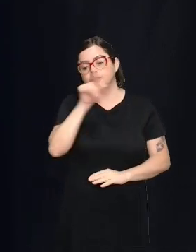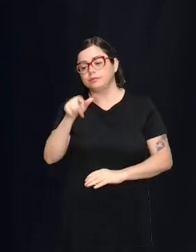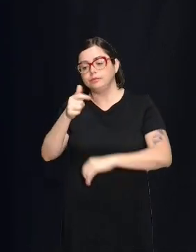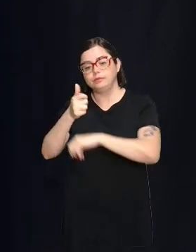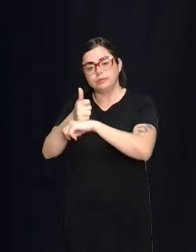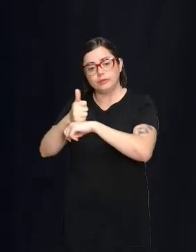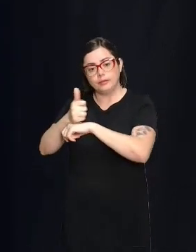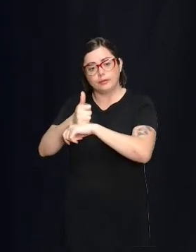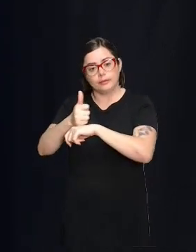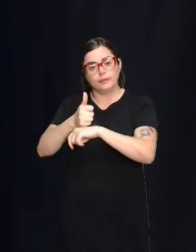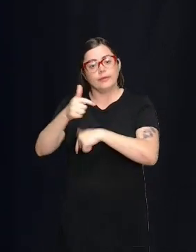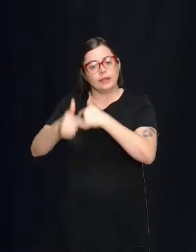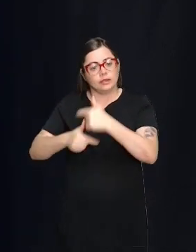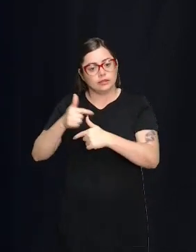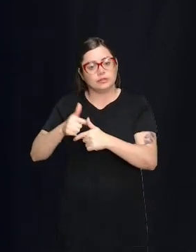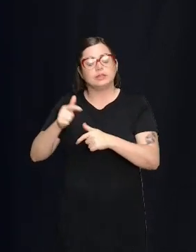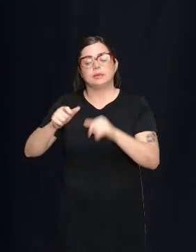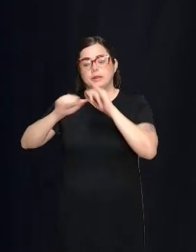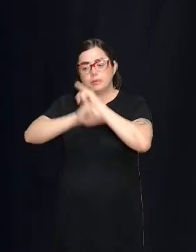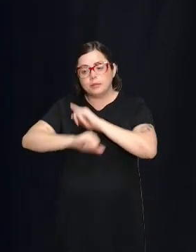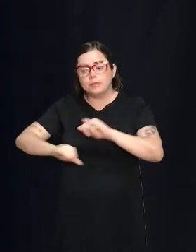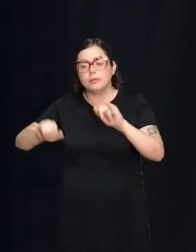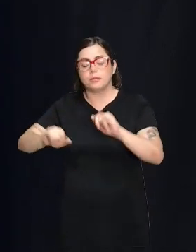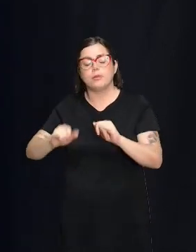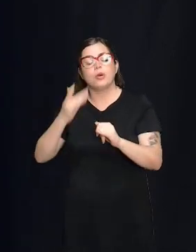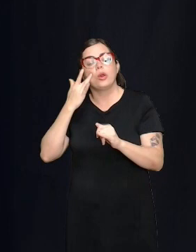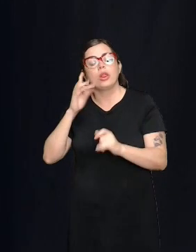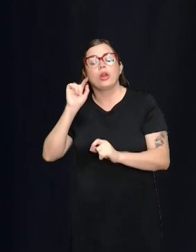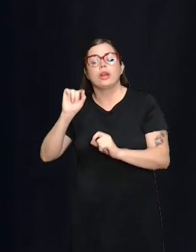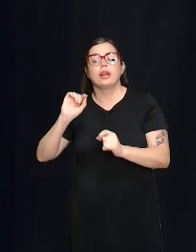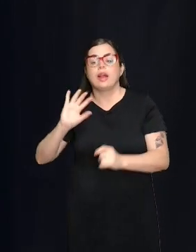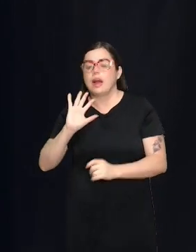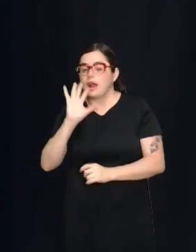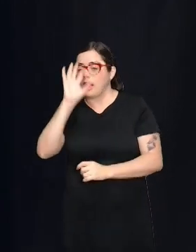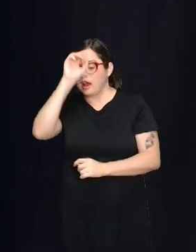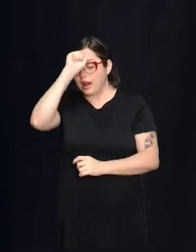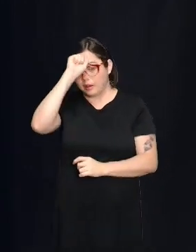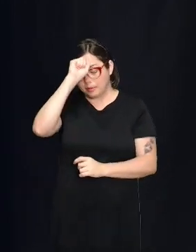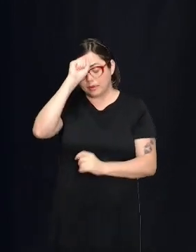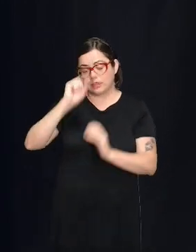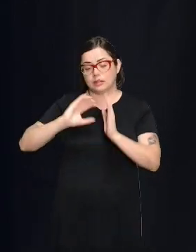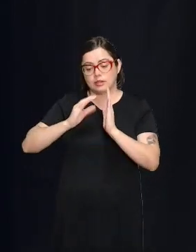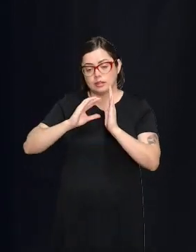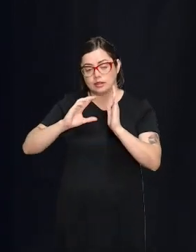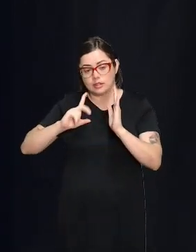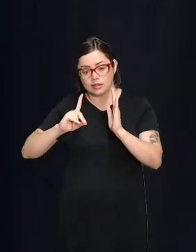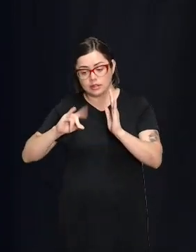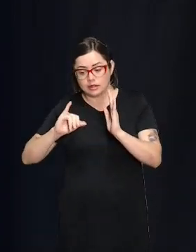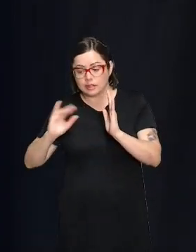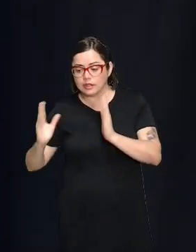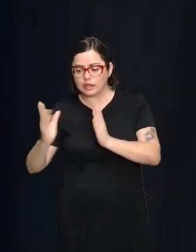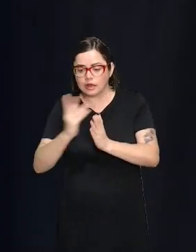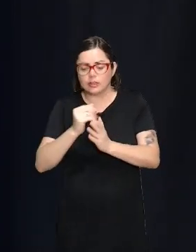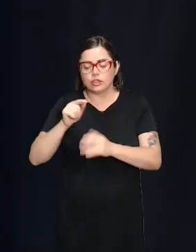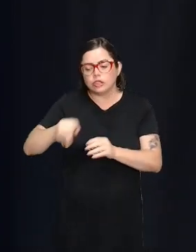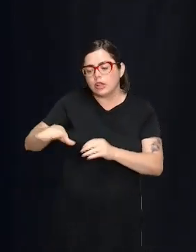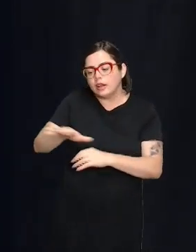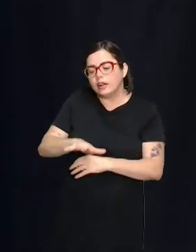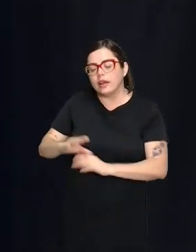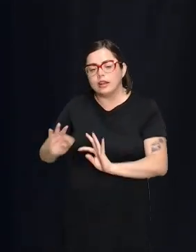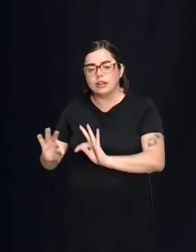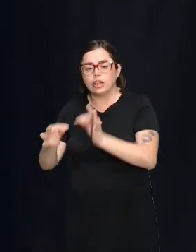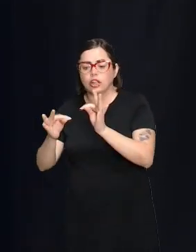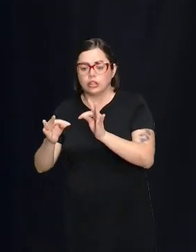também desmistificar que aprender sobre dados não é só para quem está na tecnologia, quem é programador e quem é cientista de